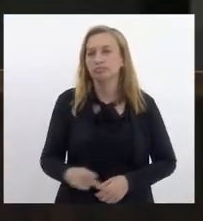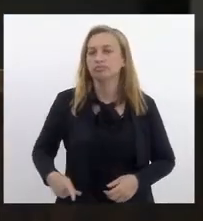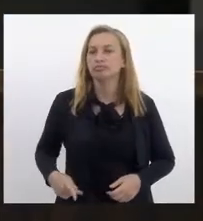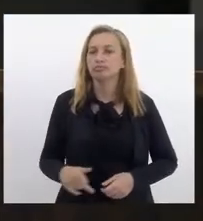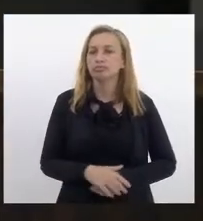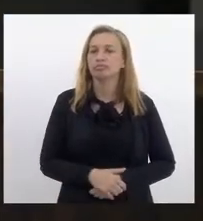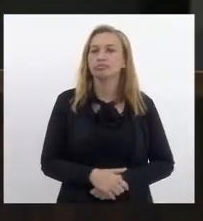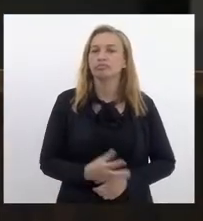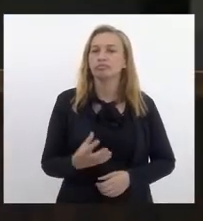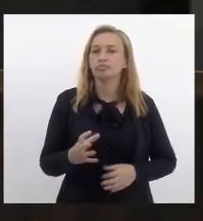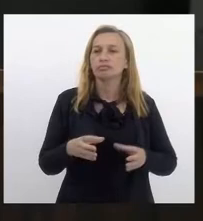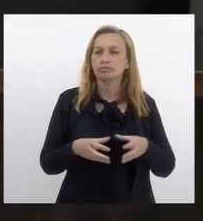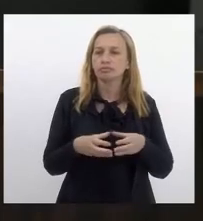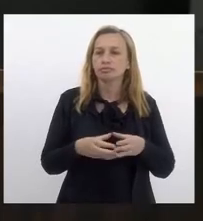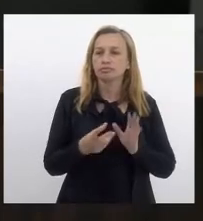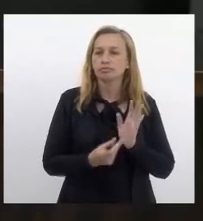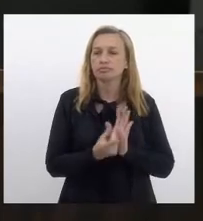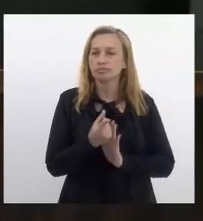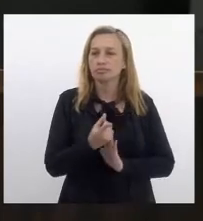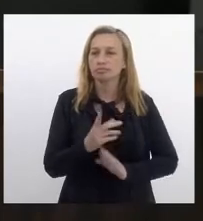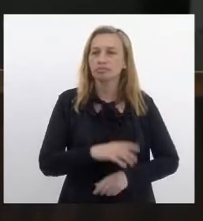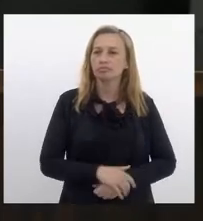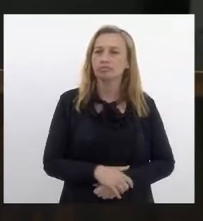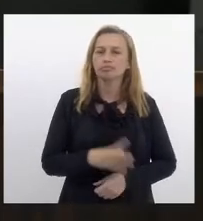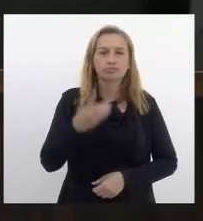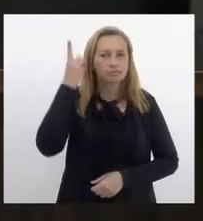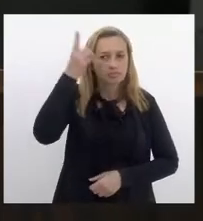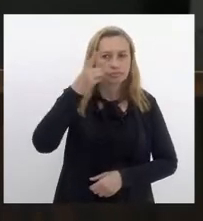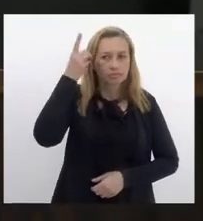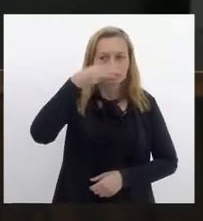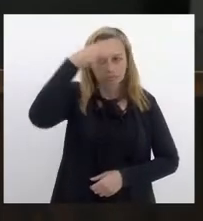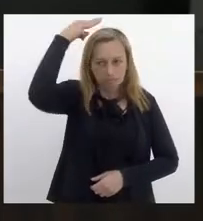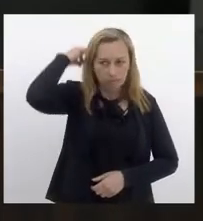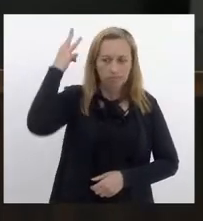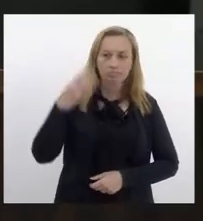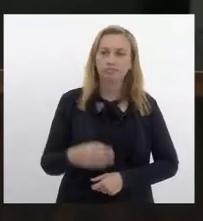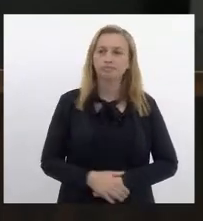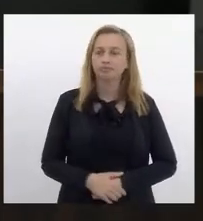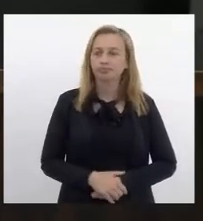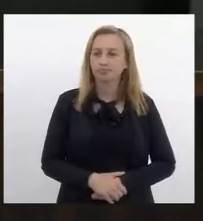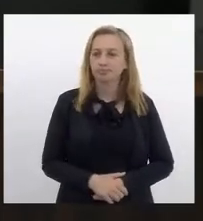Pela Comissão de Orçamento, deputado Márcio Pacheco.